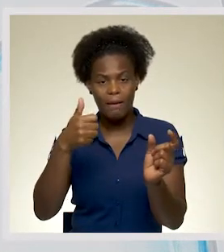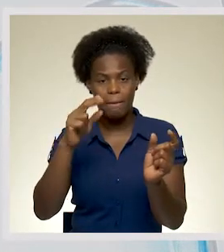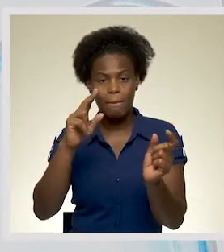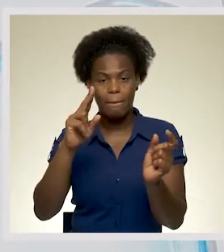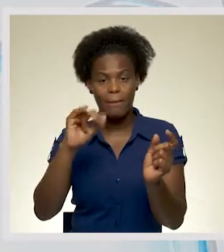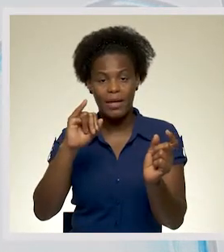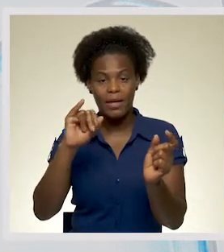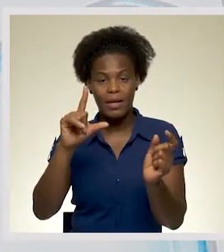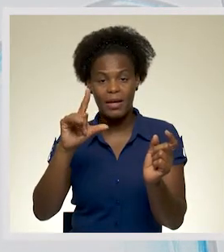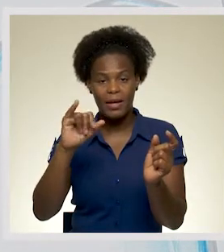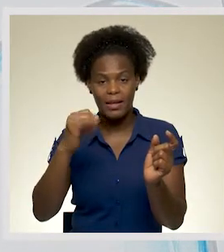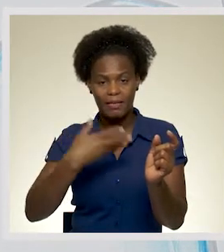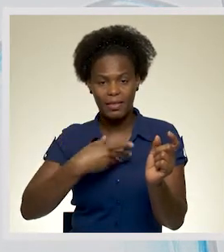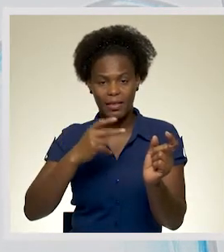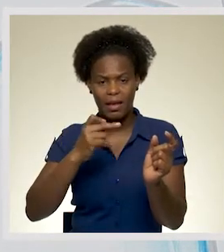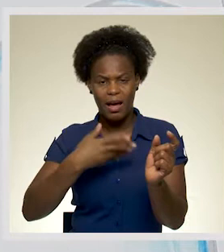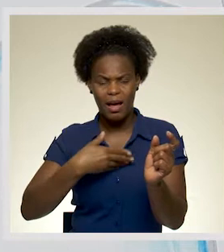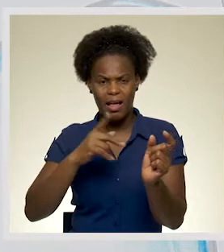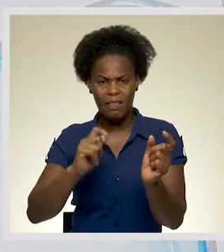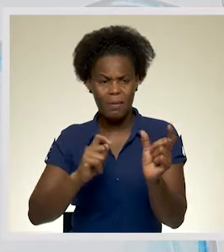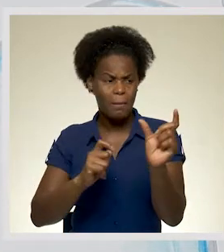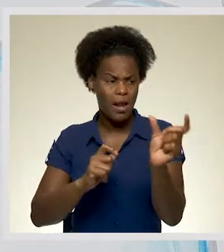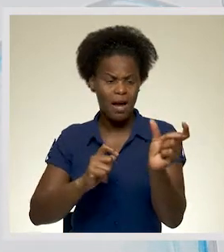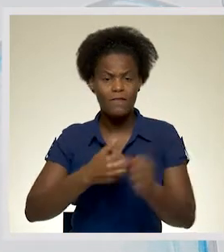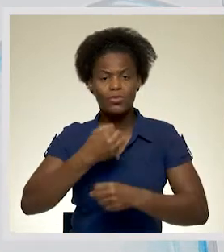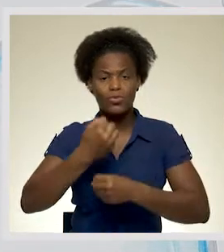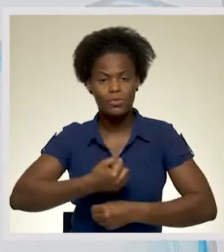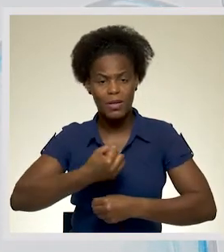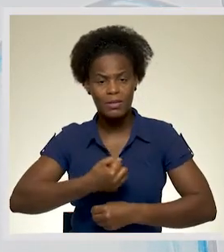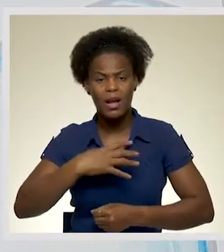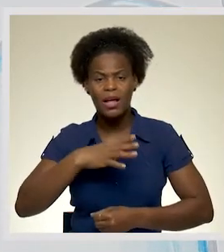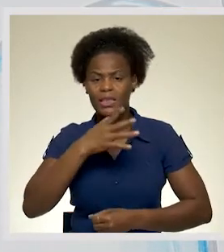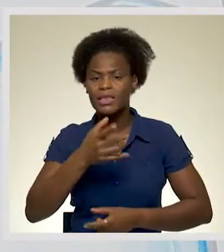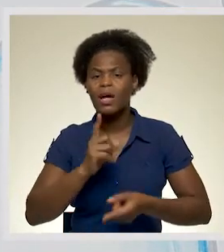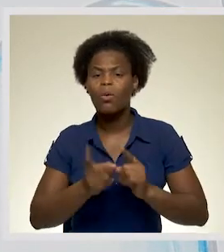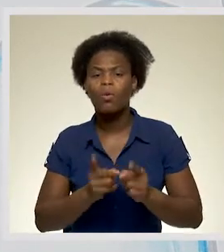palavra sustentabilidade? Prestem bem atenção.